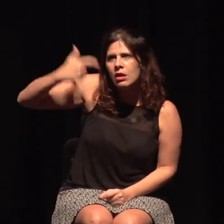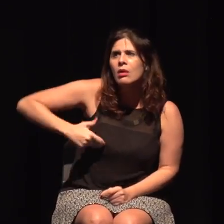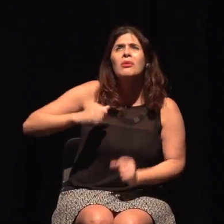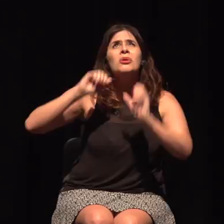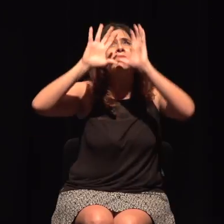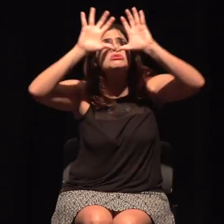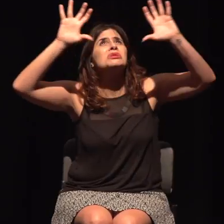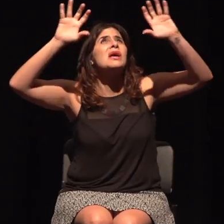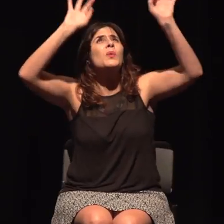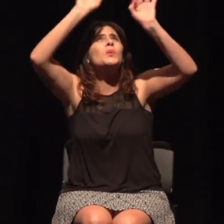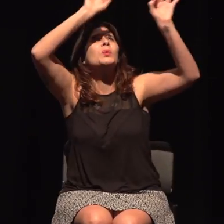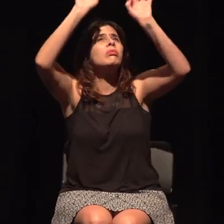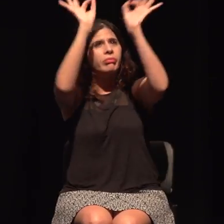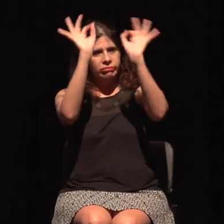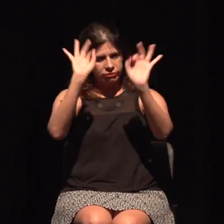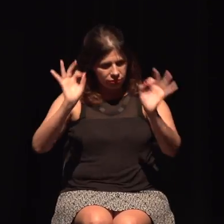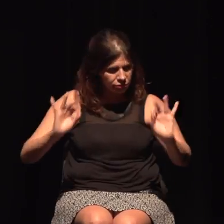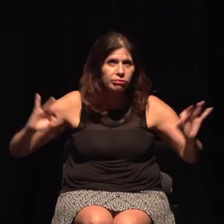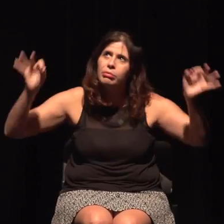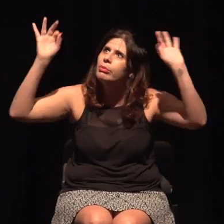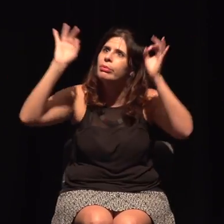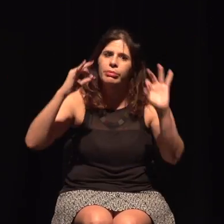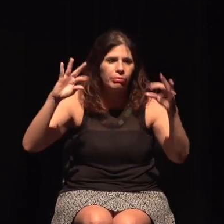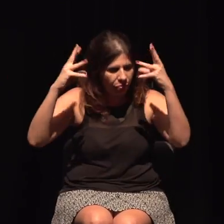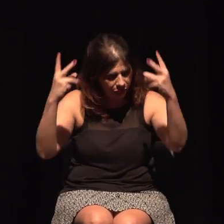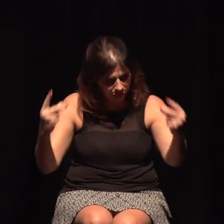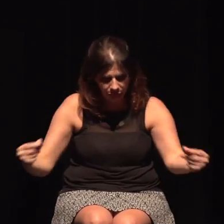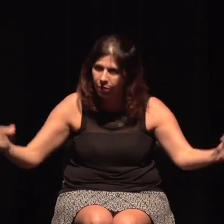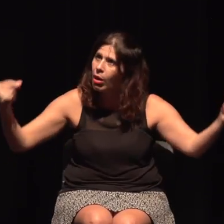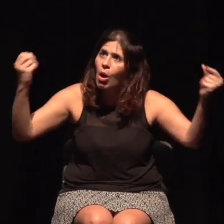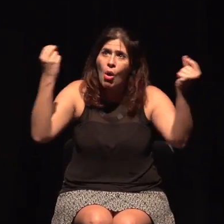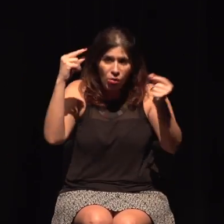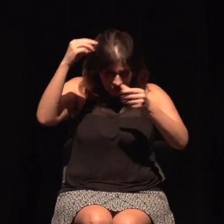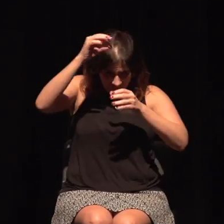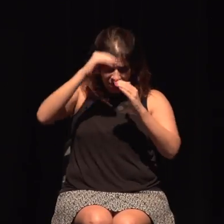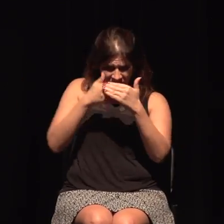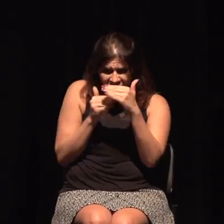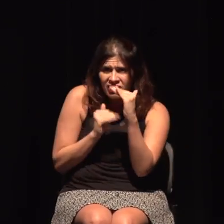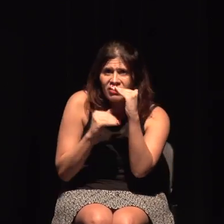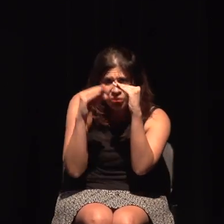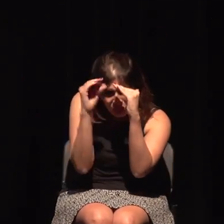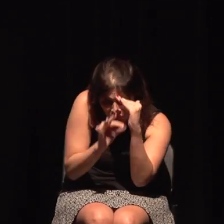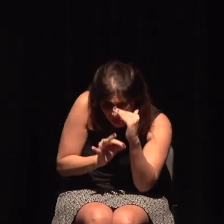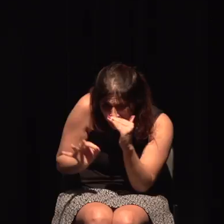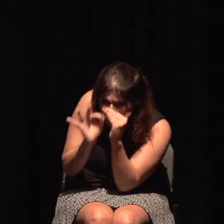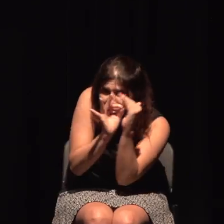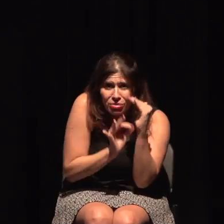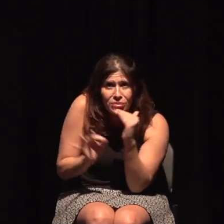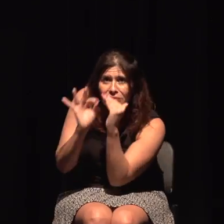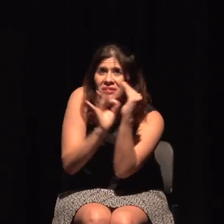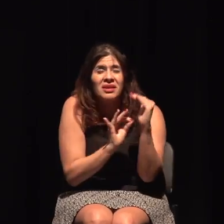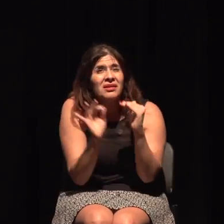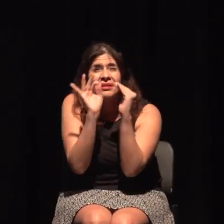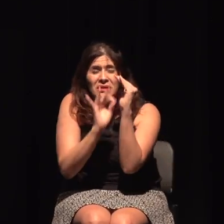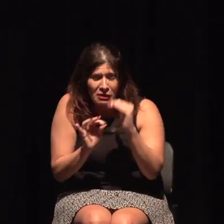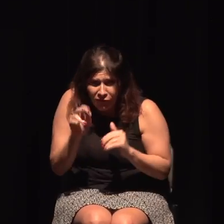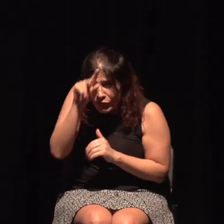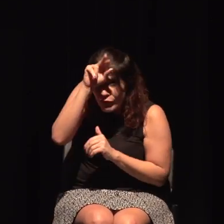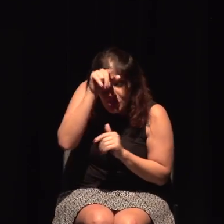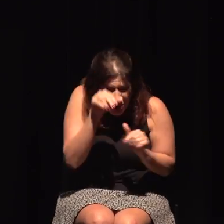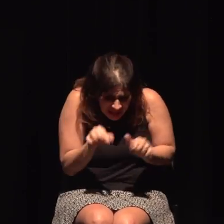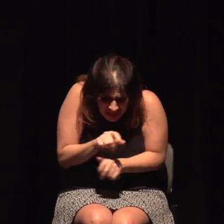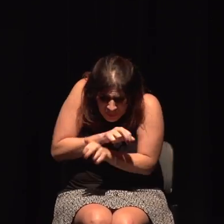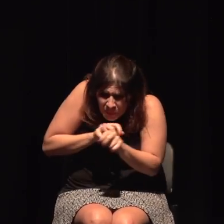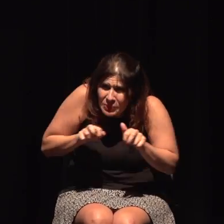realidade. De um céu em farrapos desceram esses mosquitos, ou entraram comigo. São os últimos egípcios. Às vezes tem o brilho negro